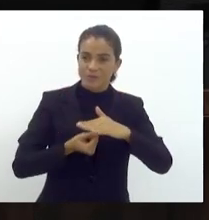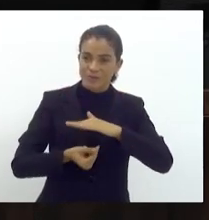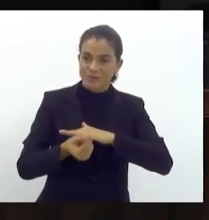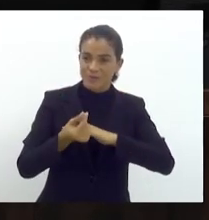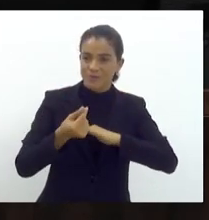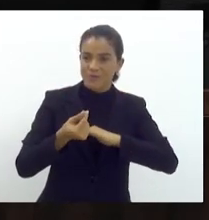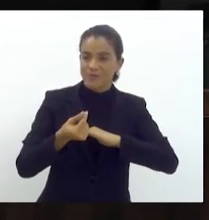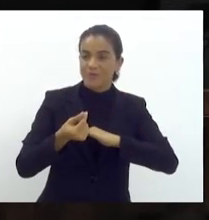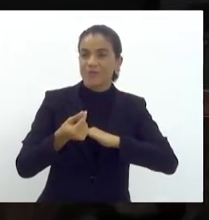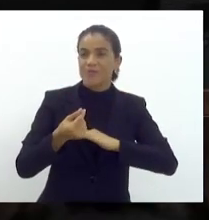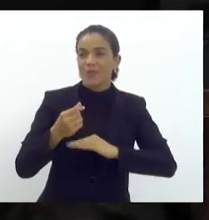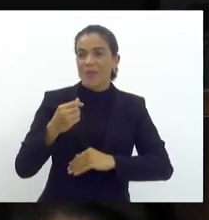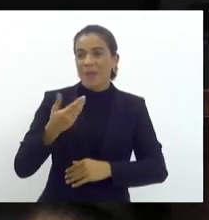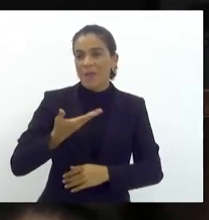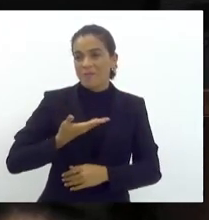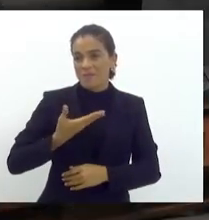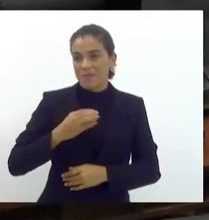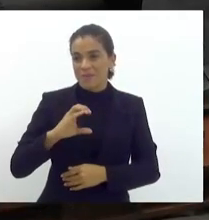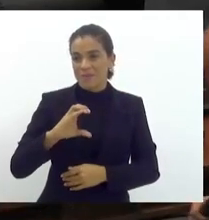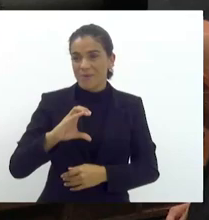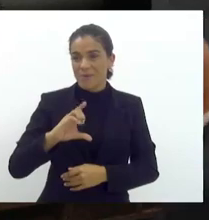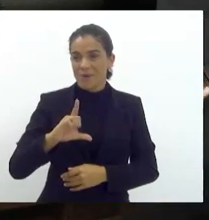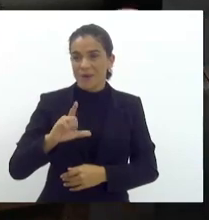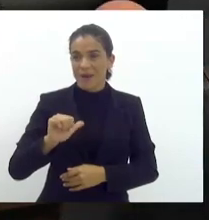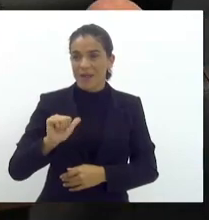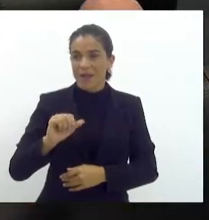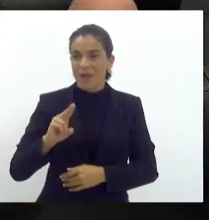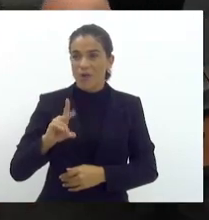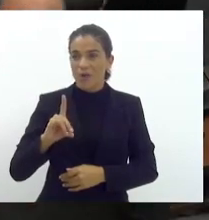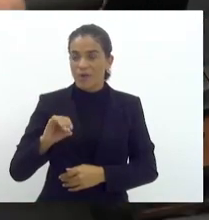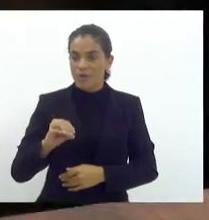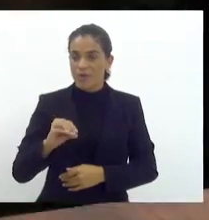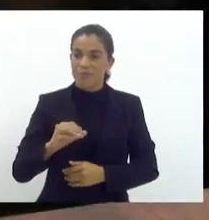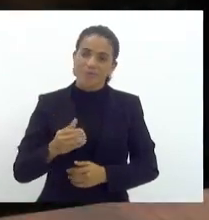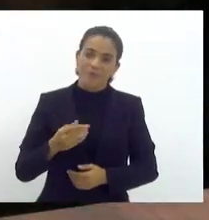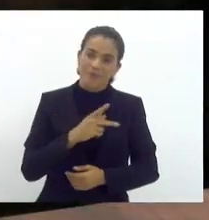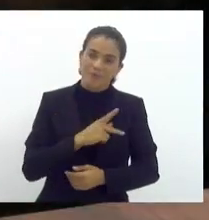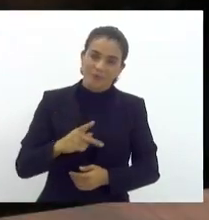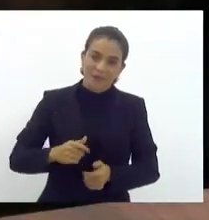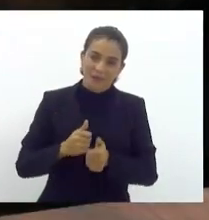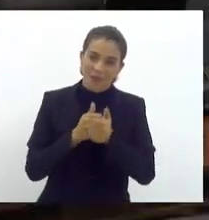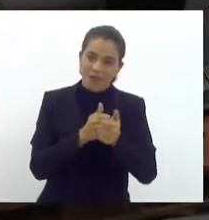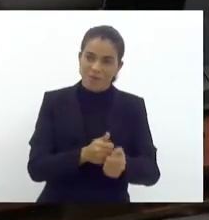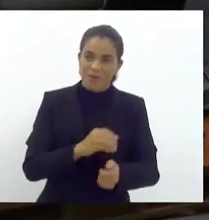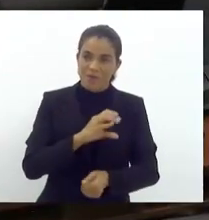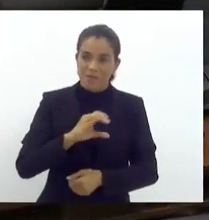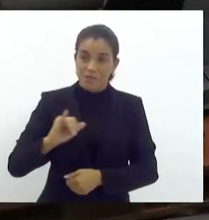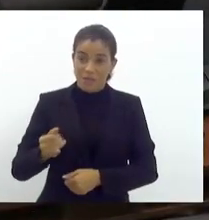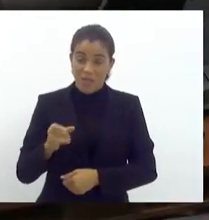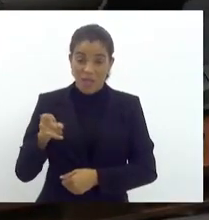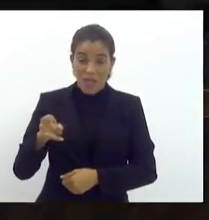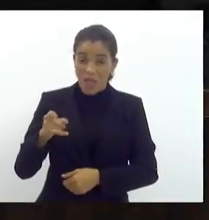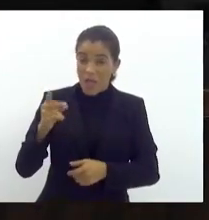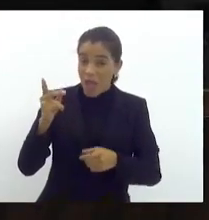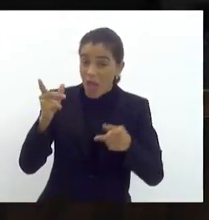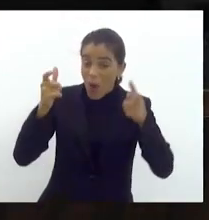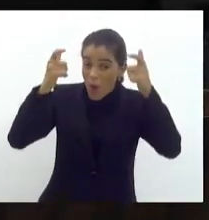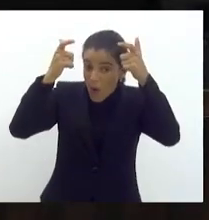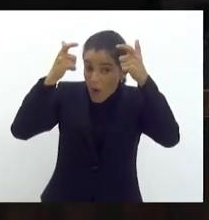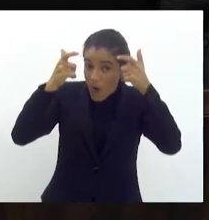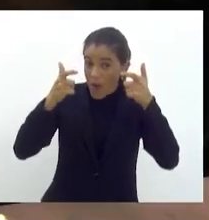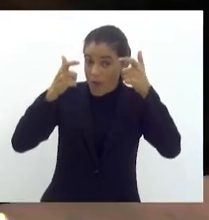nosso grande amigo Cláudio meu nome Presidente acompanha ccj o rei do cavalo que tem o rei do